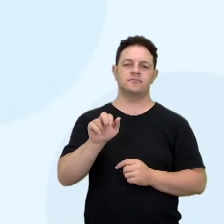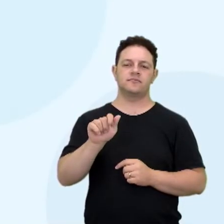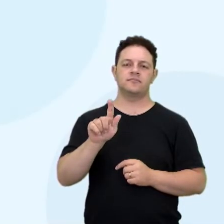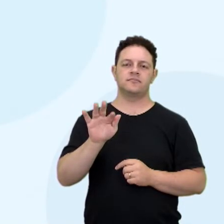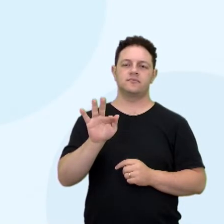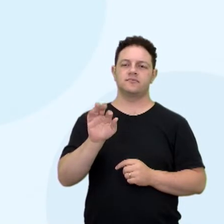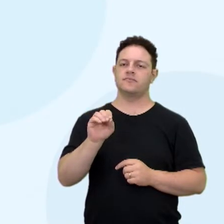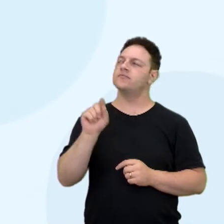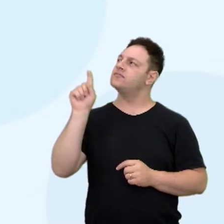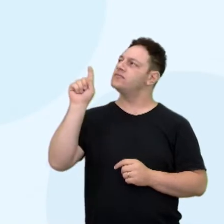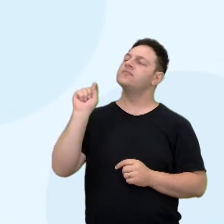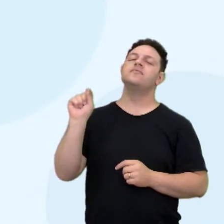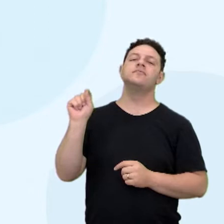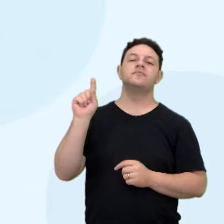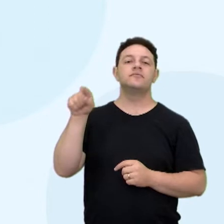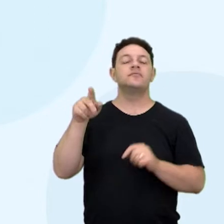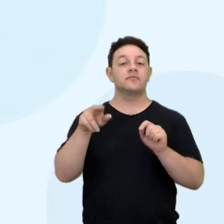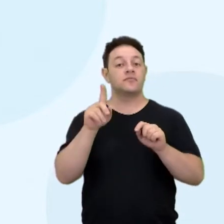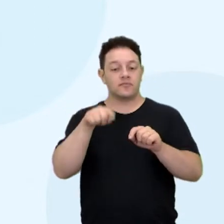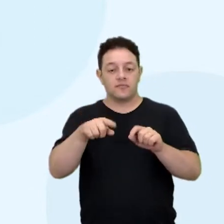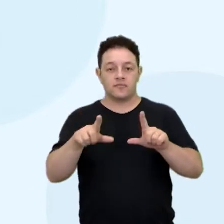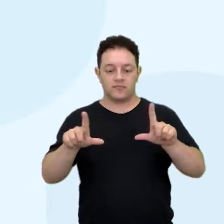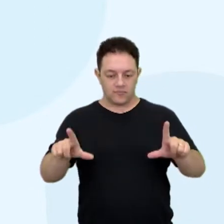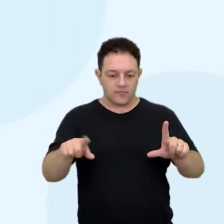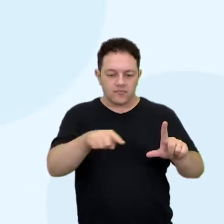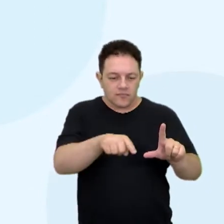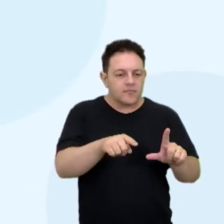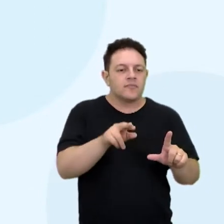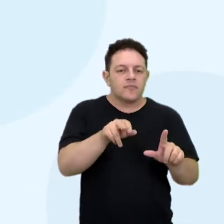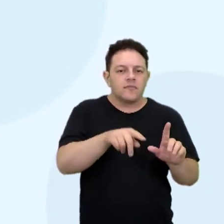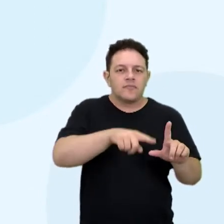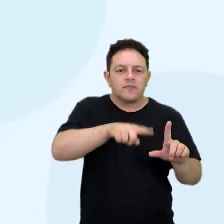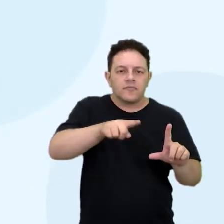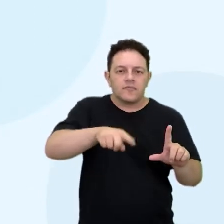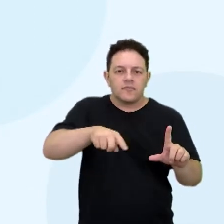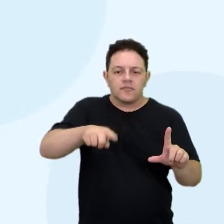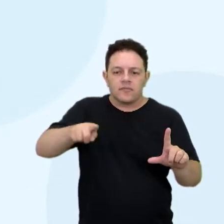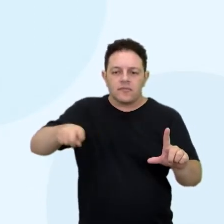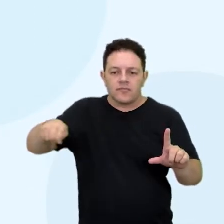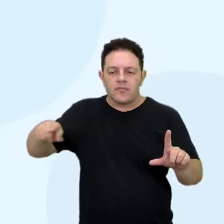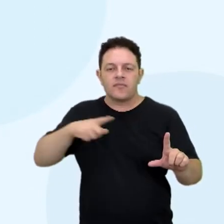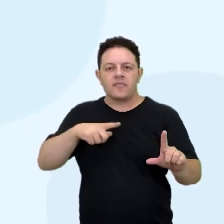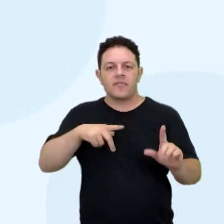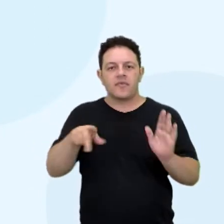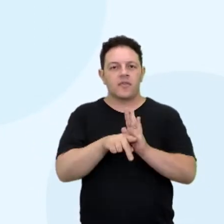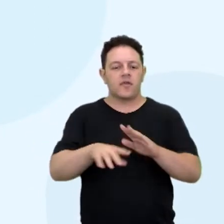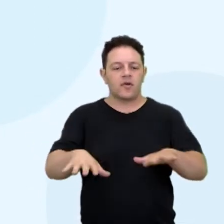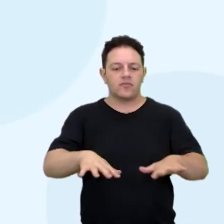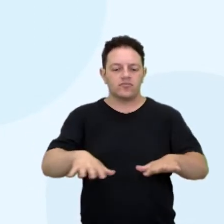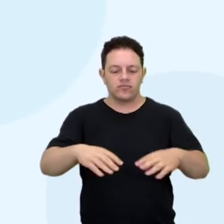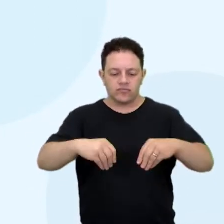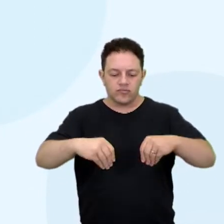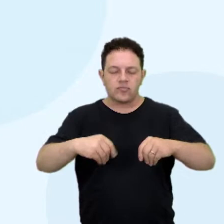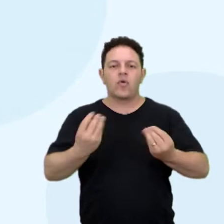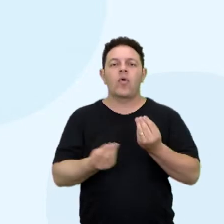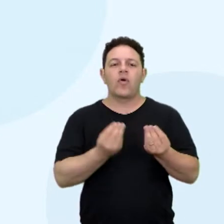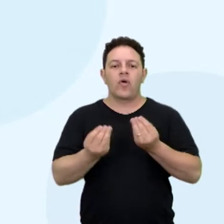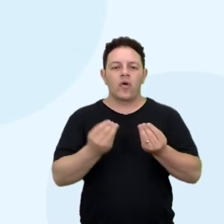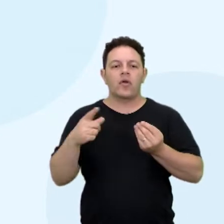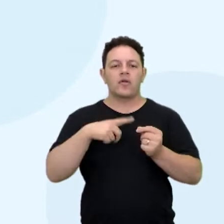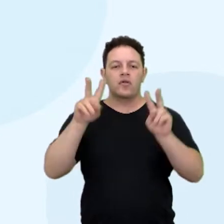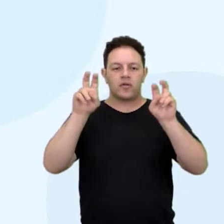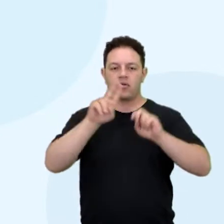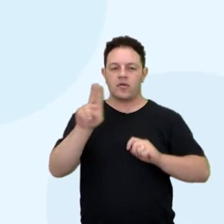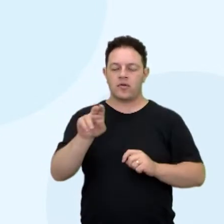o aparelho que registra os movimentos do solo. É normalmente constituído aí de um